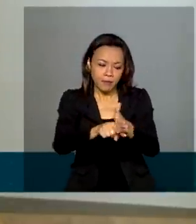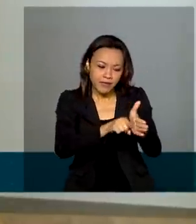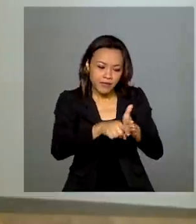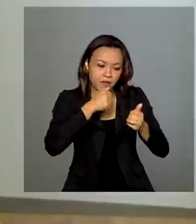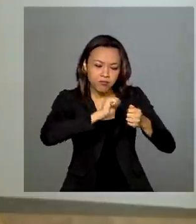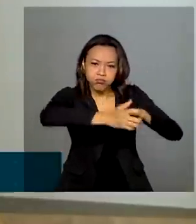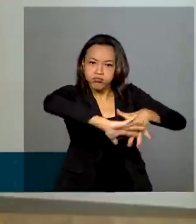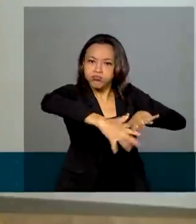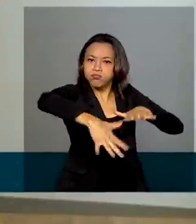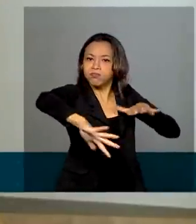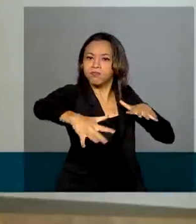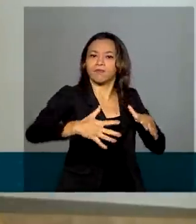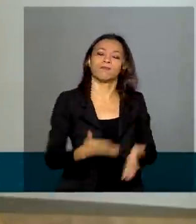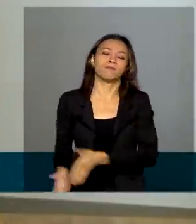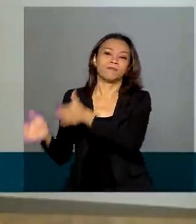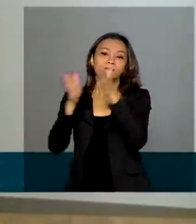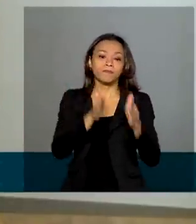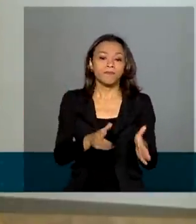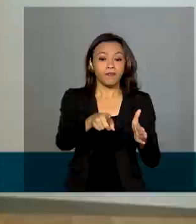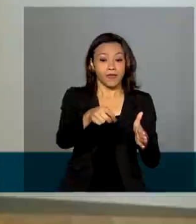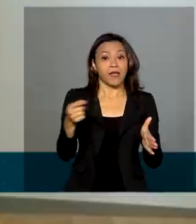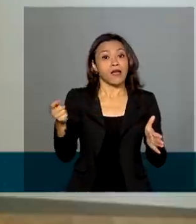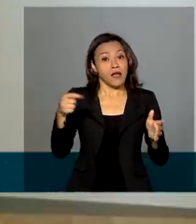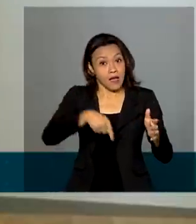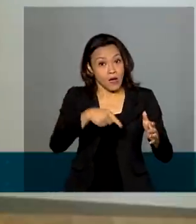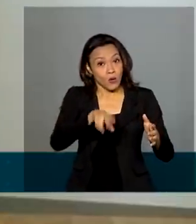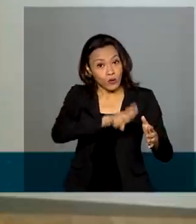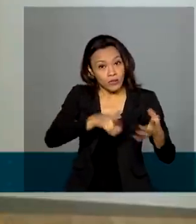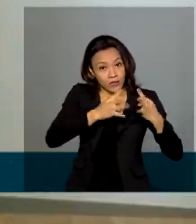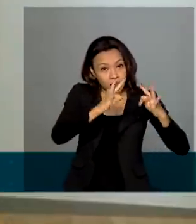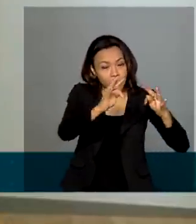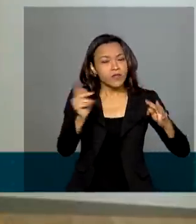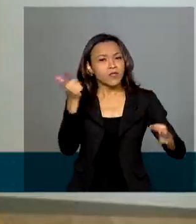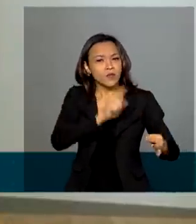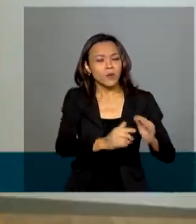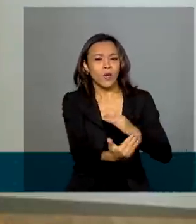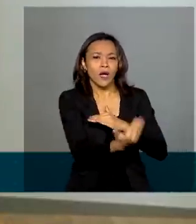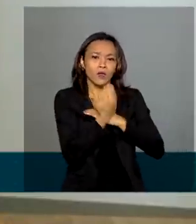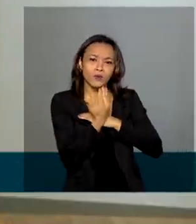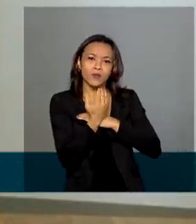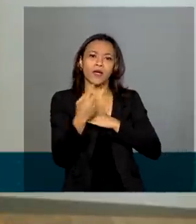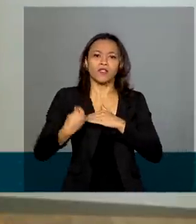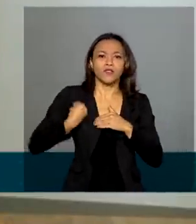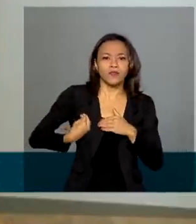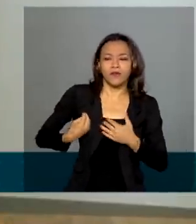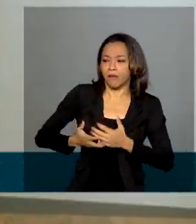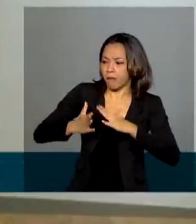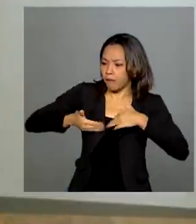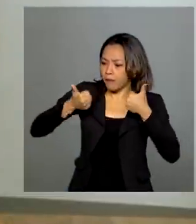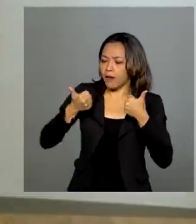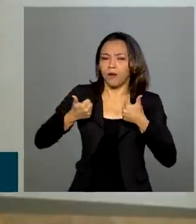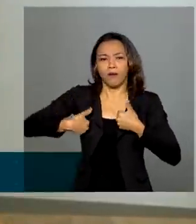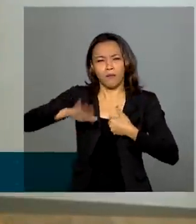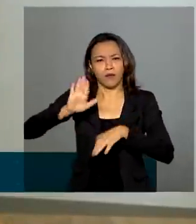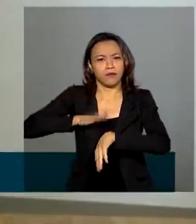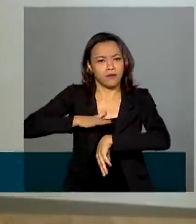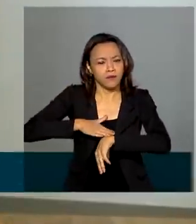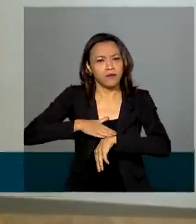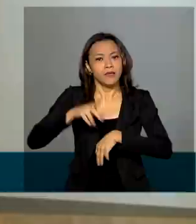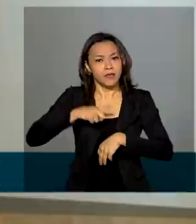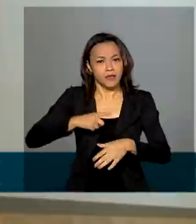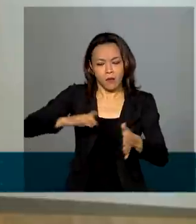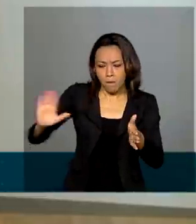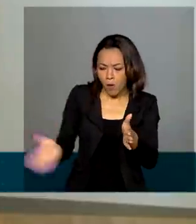biotecnologia é possível obter produtos de tecnologia que nos ajudam a viver com mais tempo de forma mais saudável e ativa uma